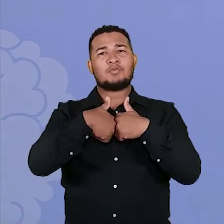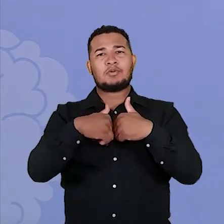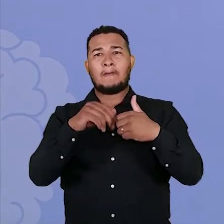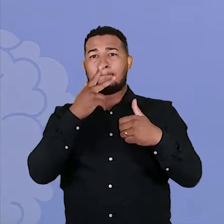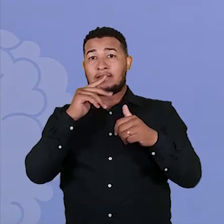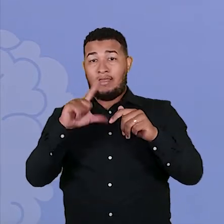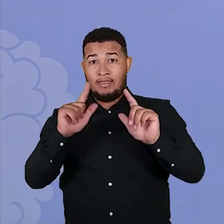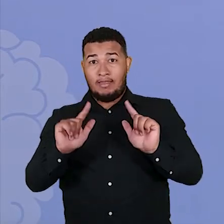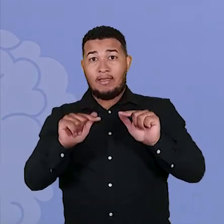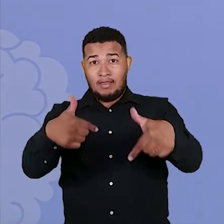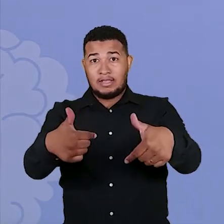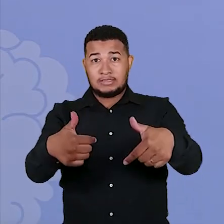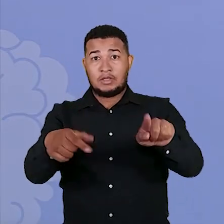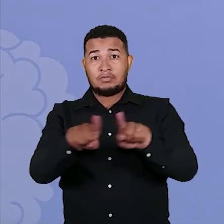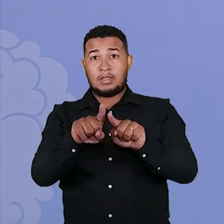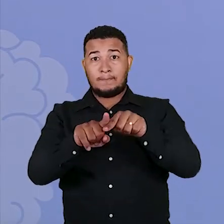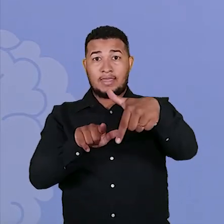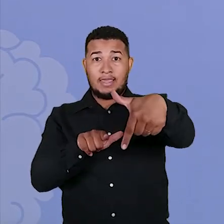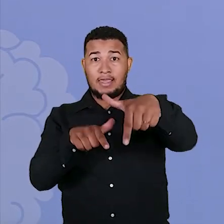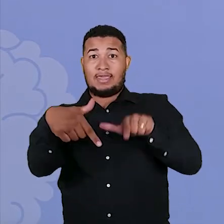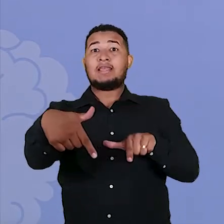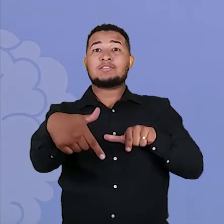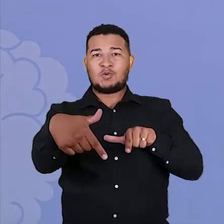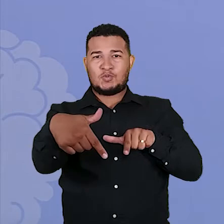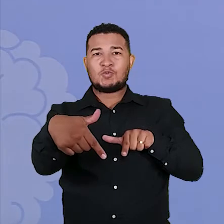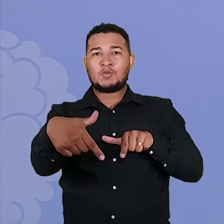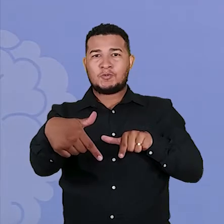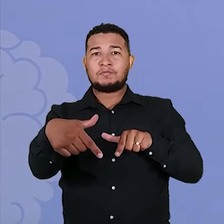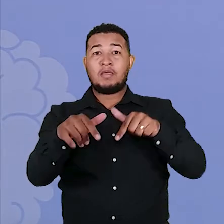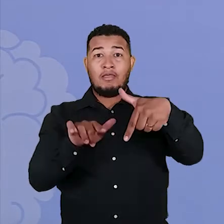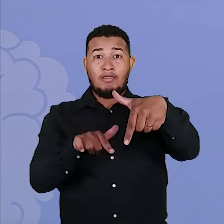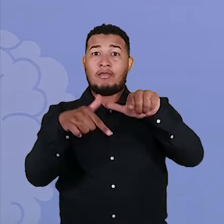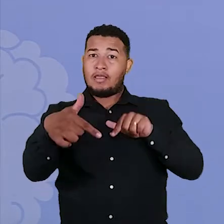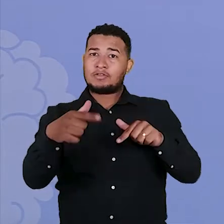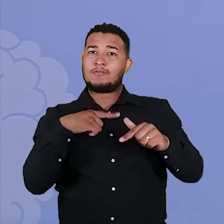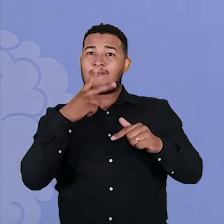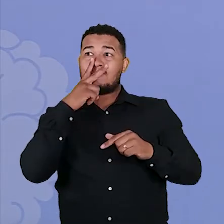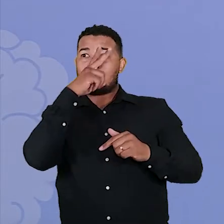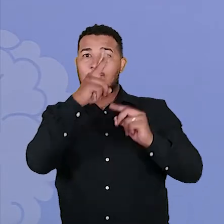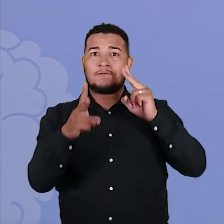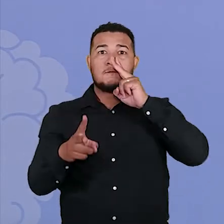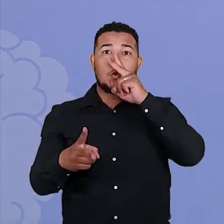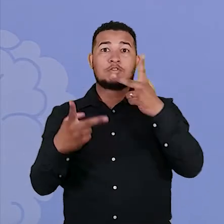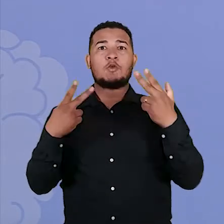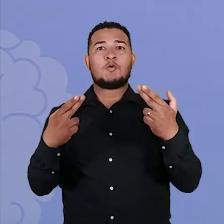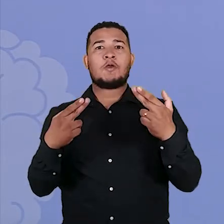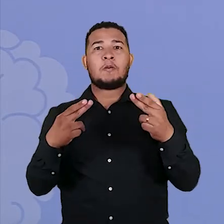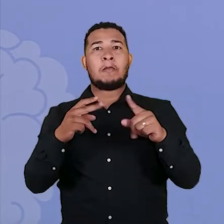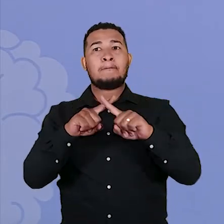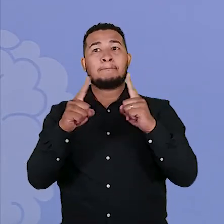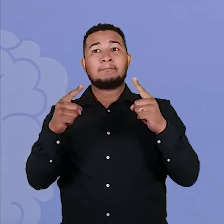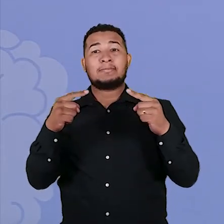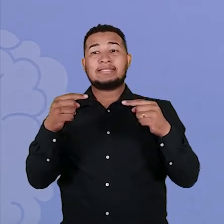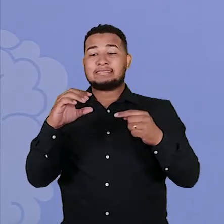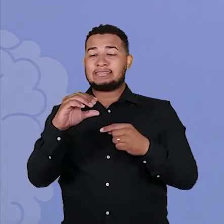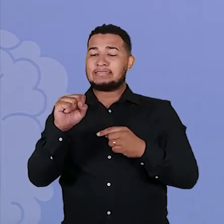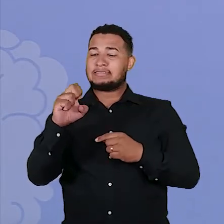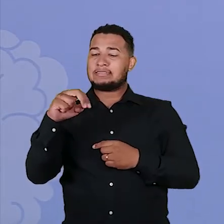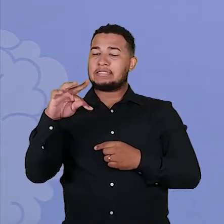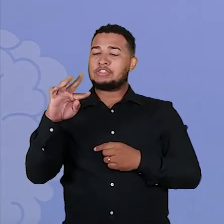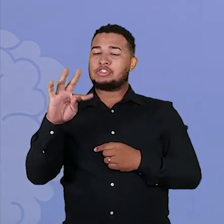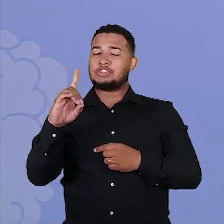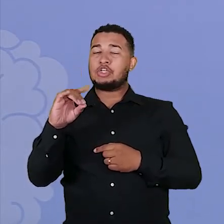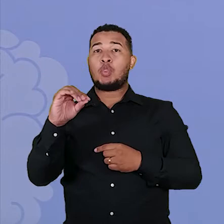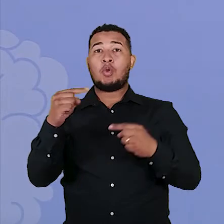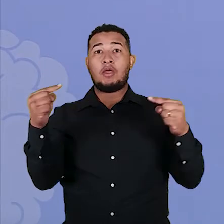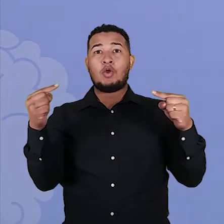a ação e a reação, tá? Então, a ação e reação, ela tem a mesma intensidade de direção, só que os sentidos são